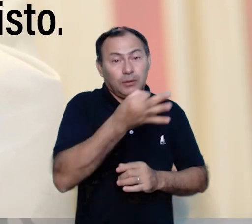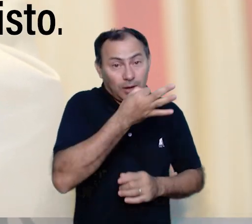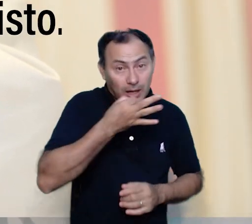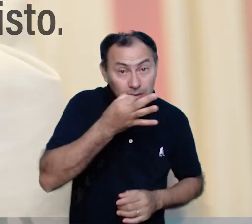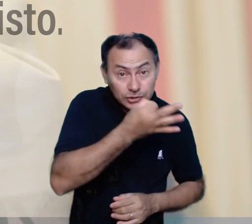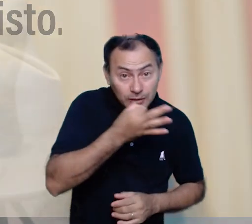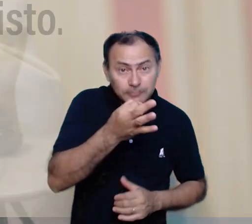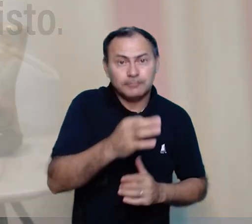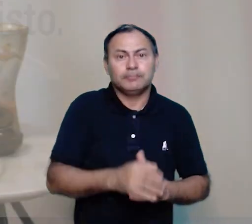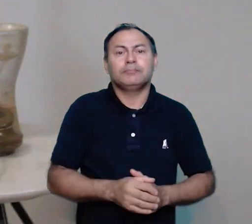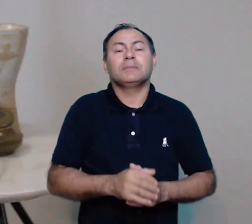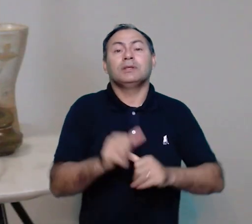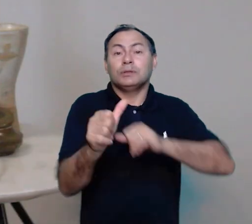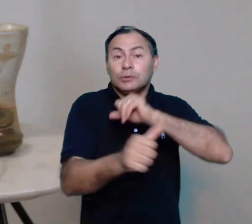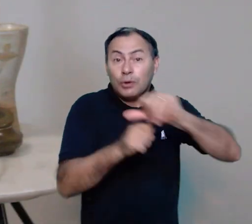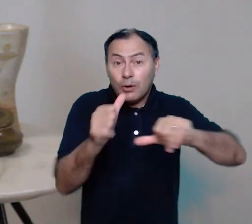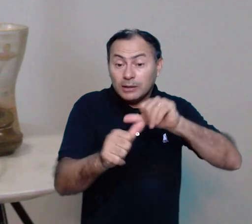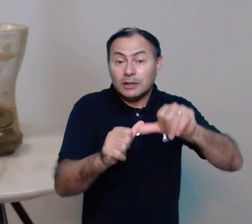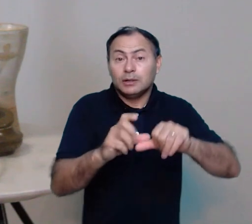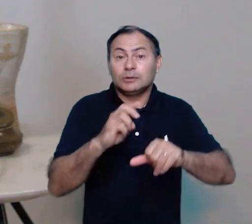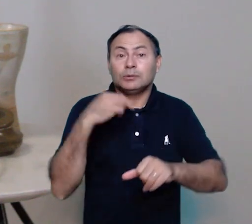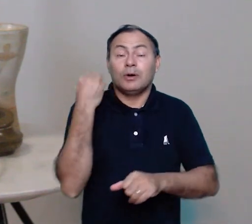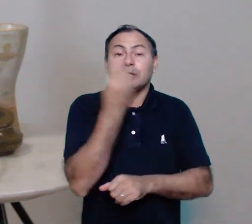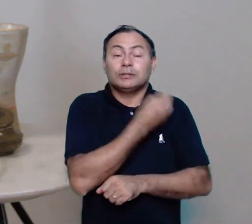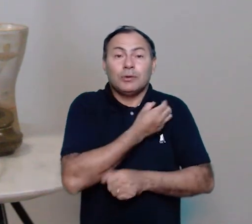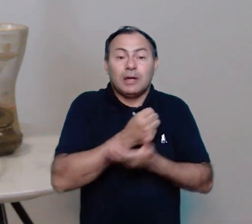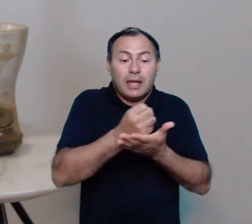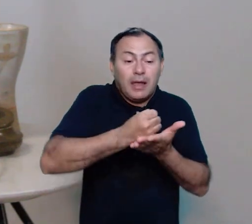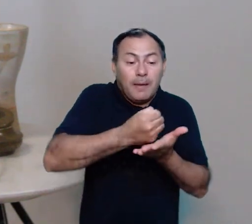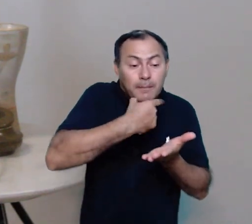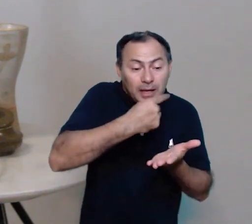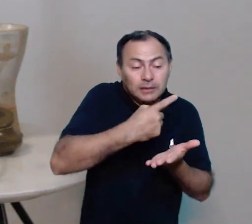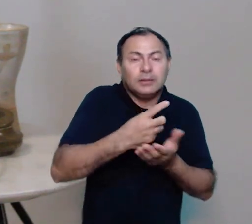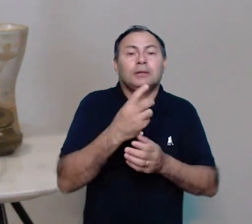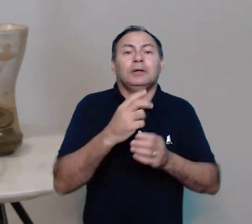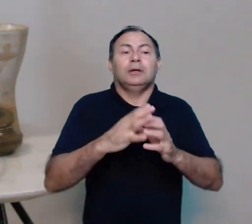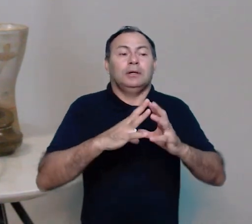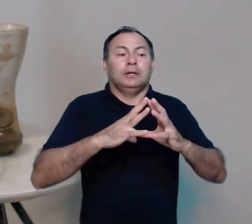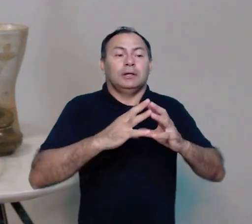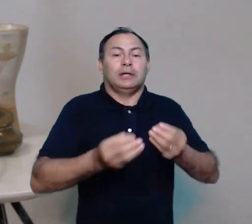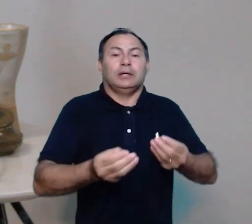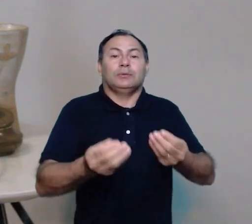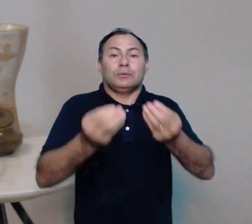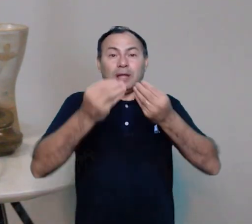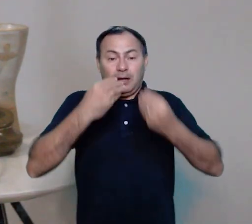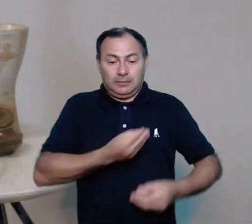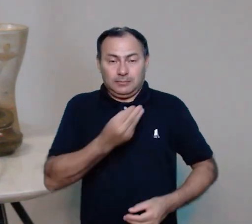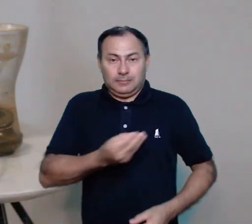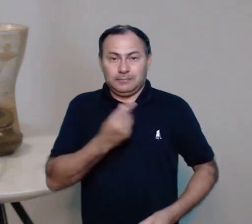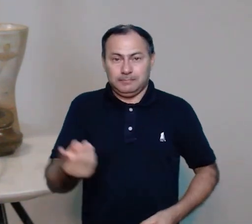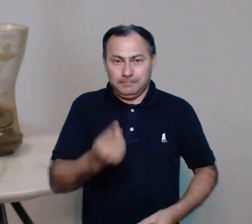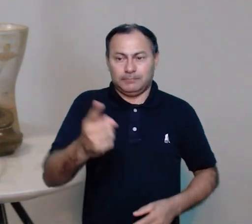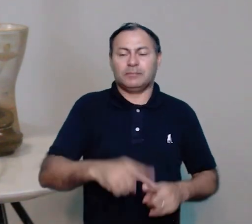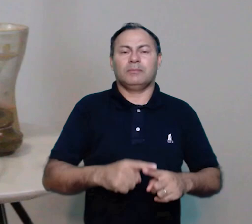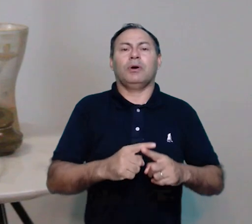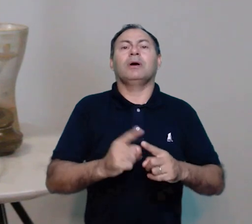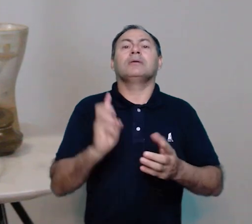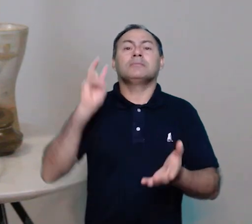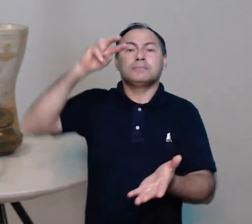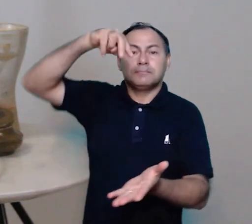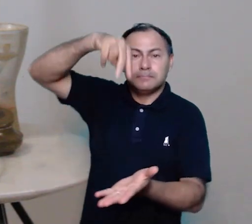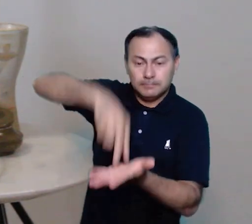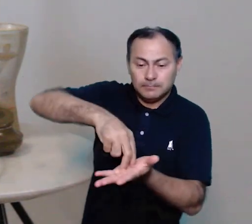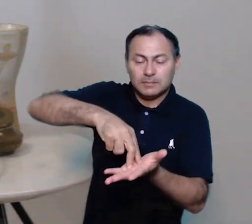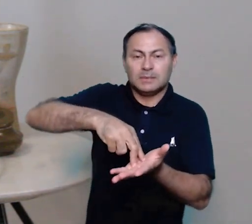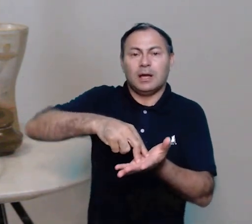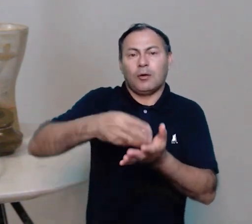Cristo, pela Eucaristia, se faz nosso remédio, que nos cura para a vida eterna,